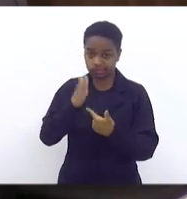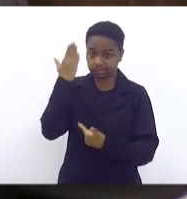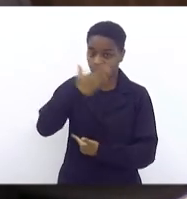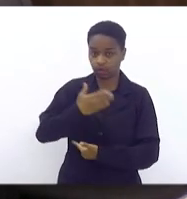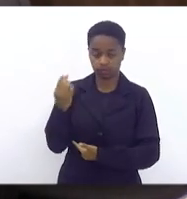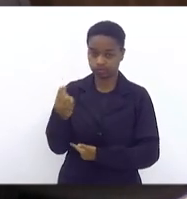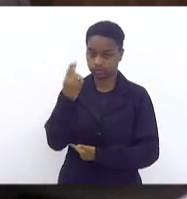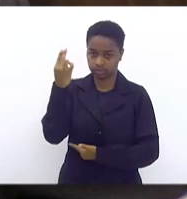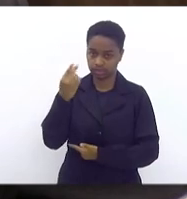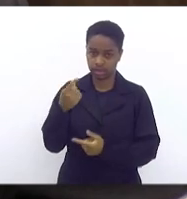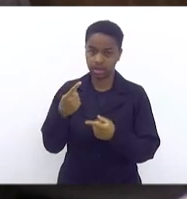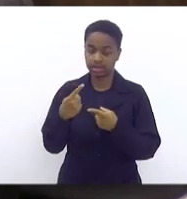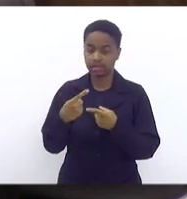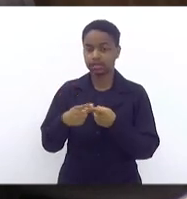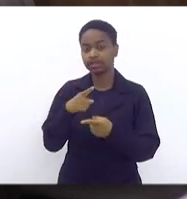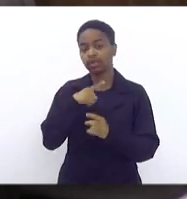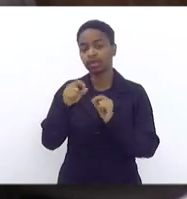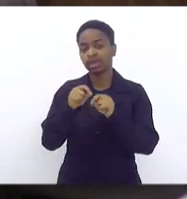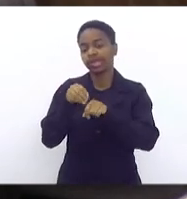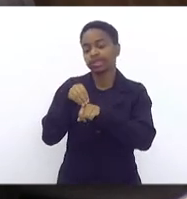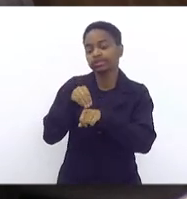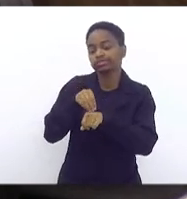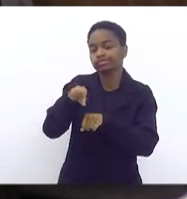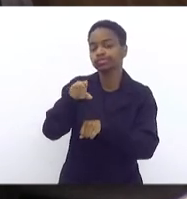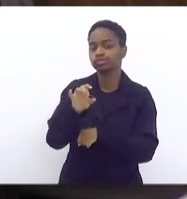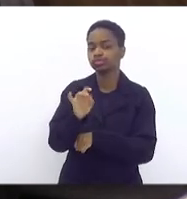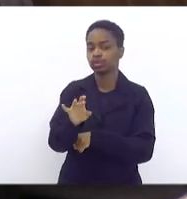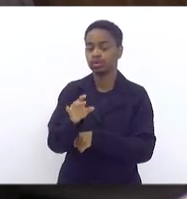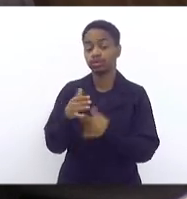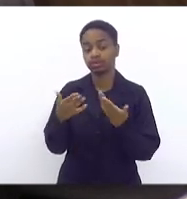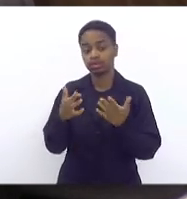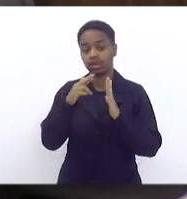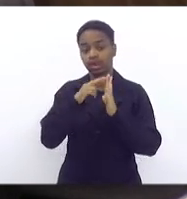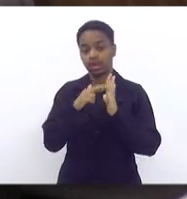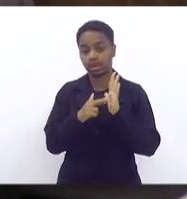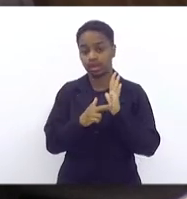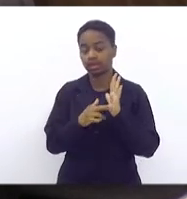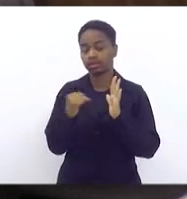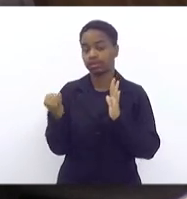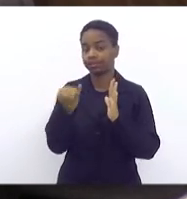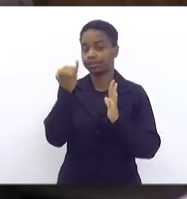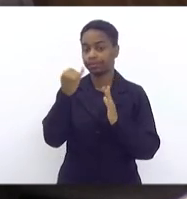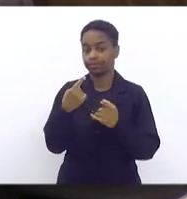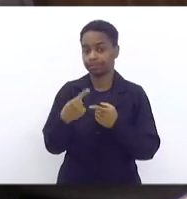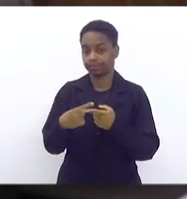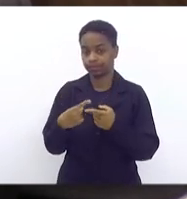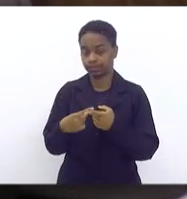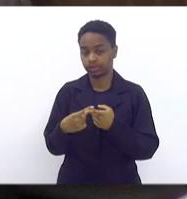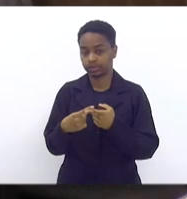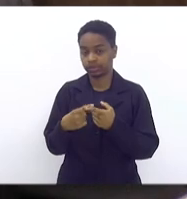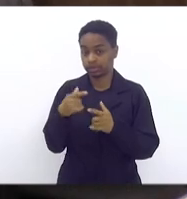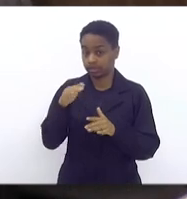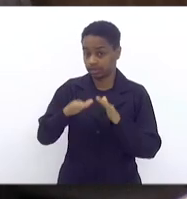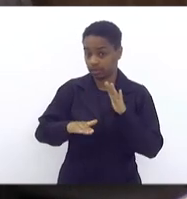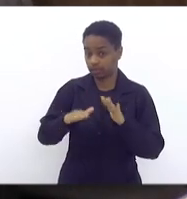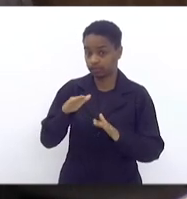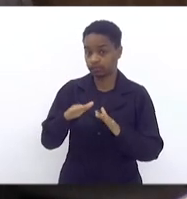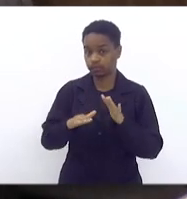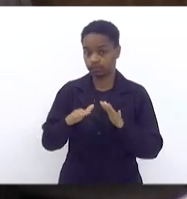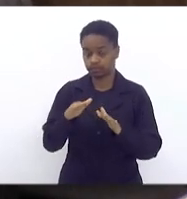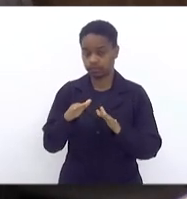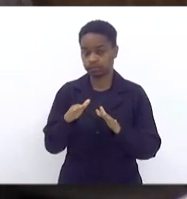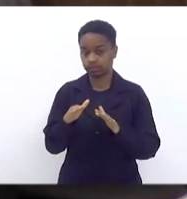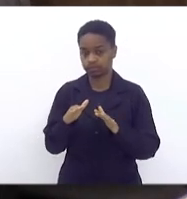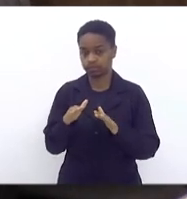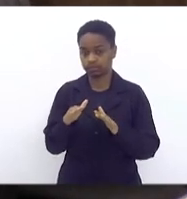tem no máximo um indicativo e a normativa ela é importante porque eh Talvez o o